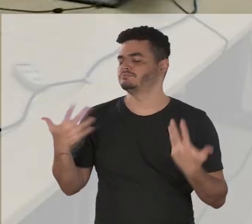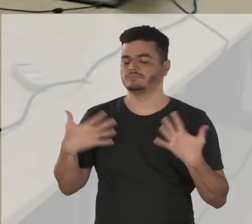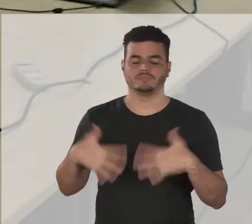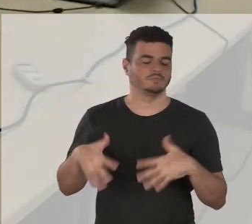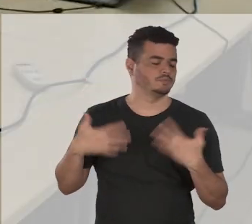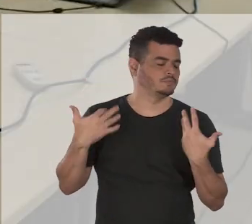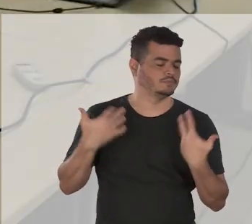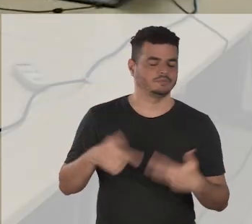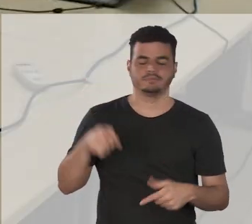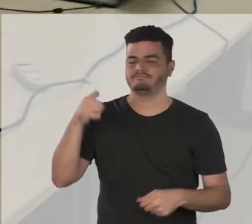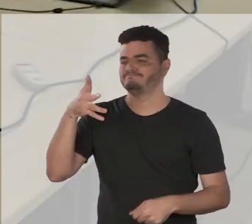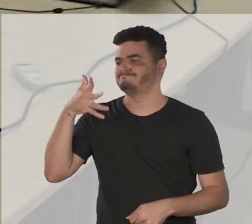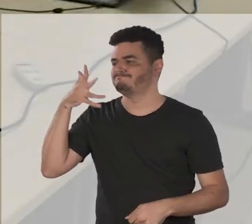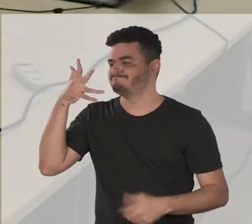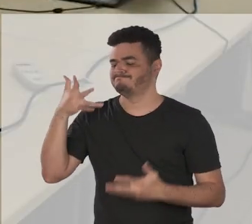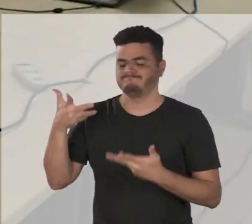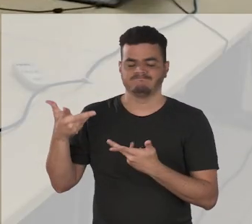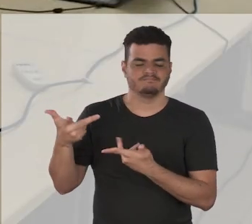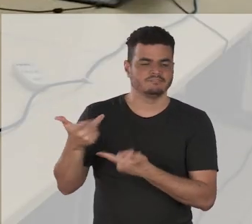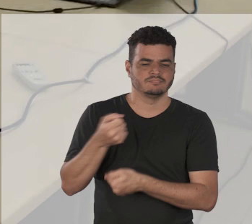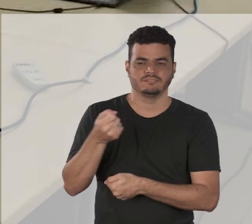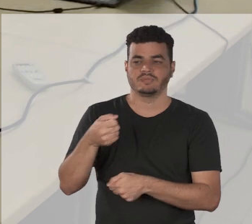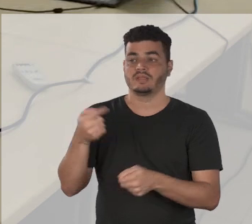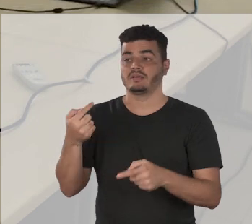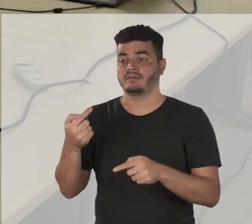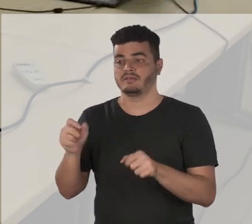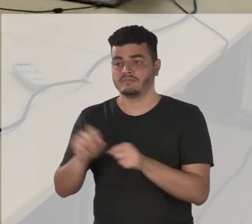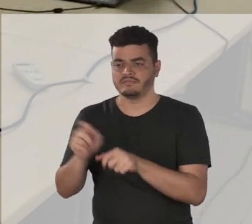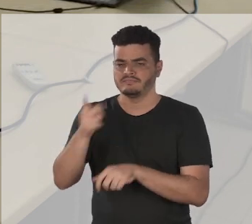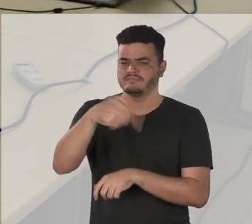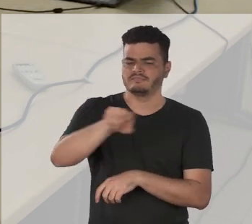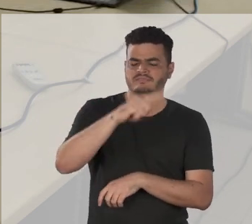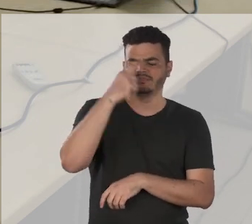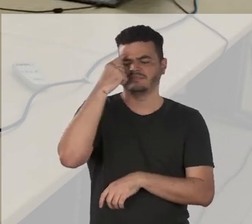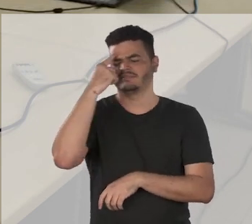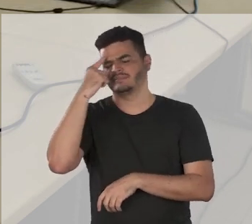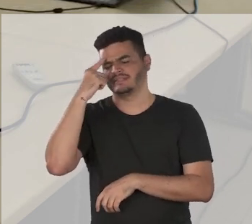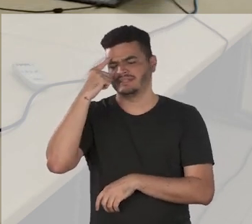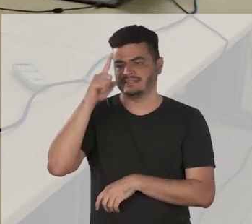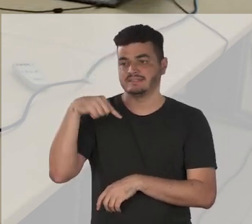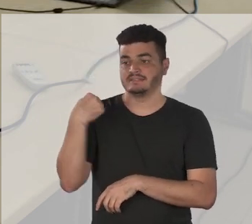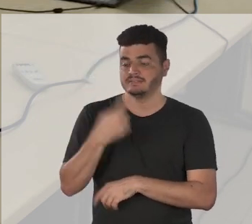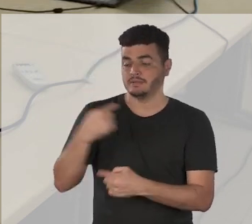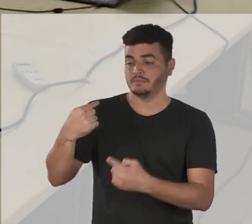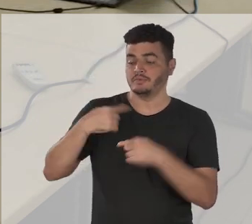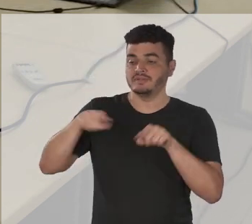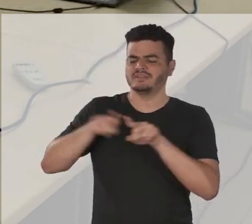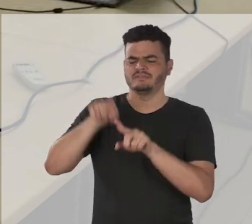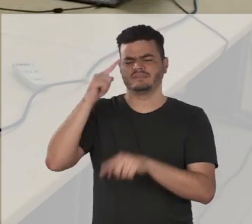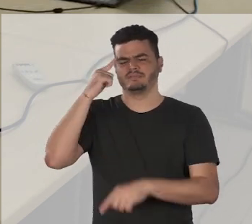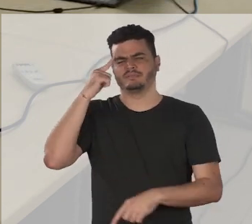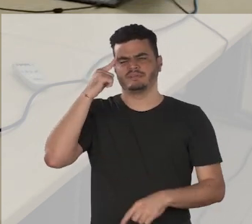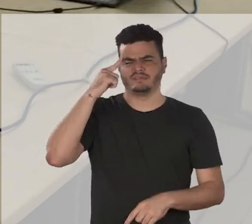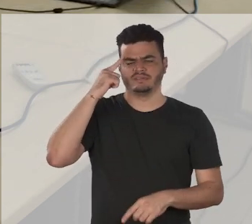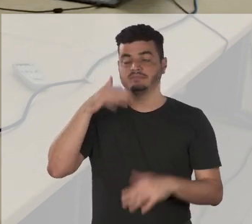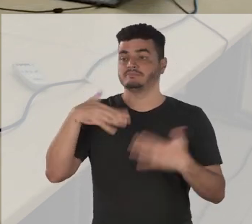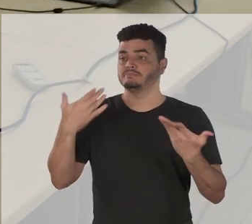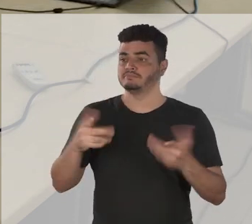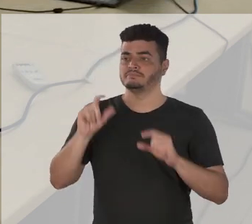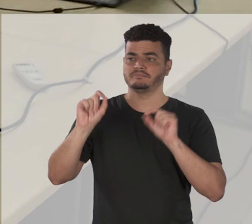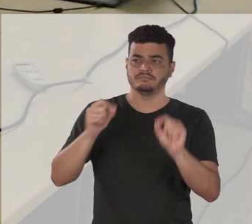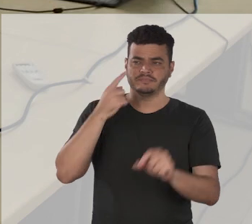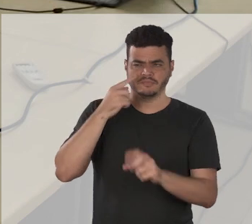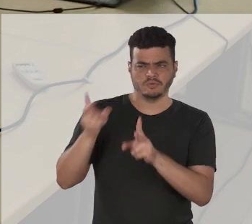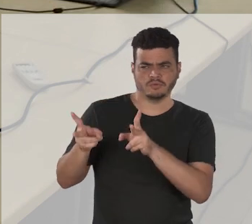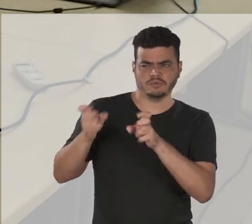sua apresentação nos fez refletir em muitas questões, e a amostra disso são as